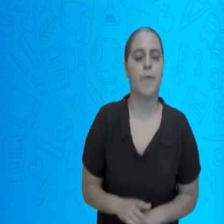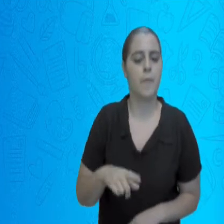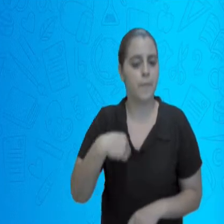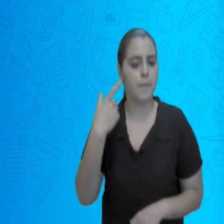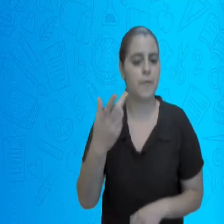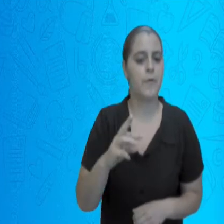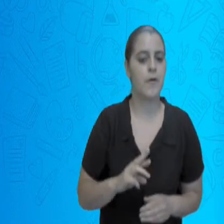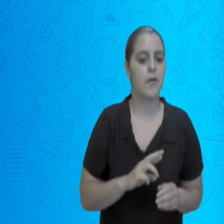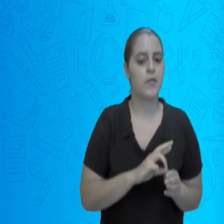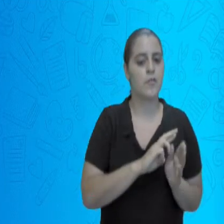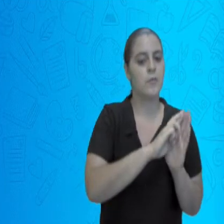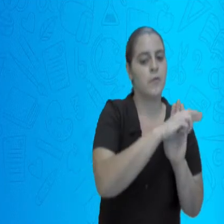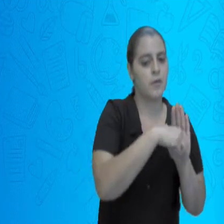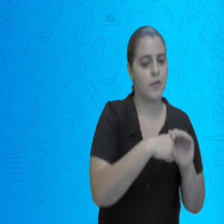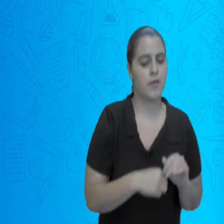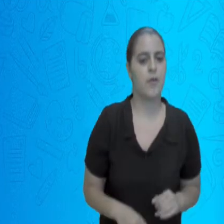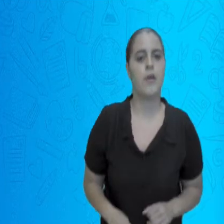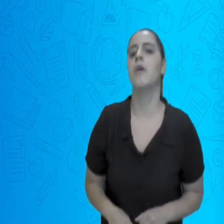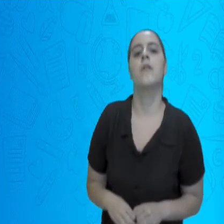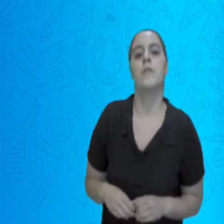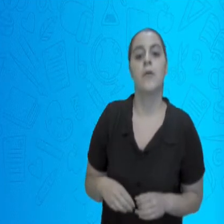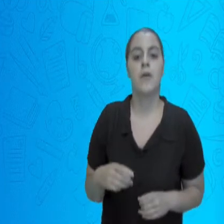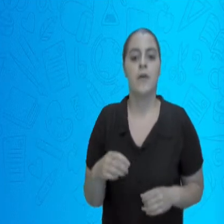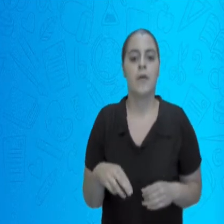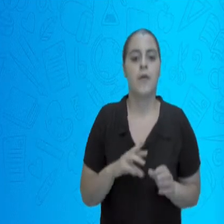próximo reino, que é o reino Monera,